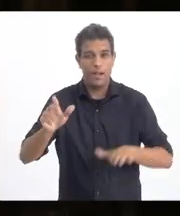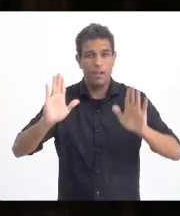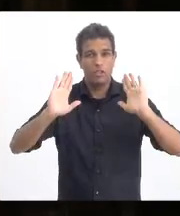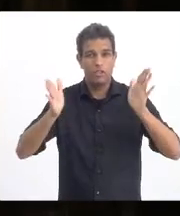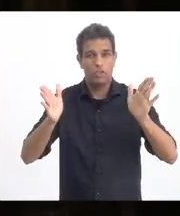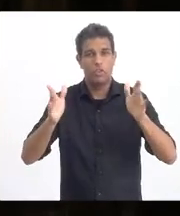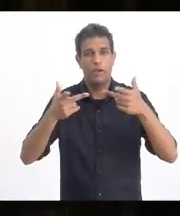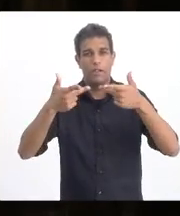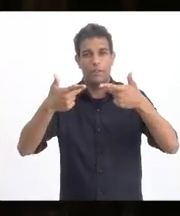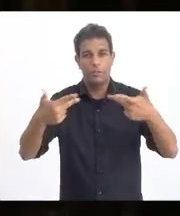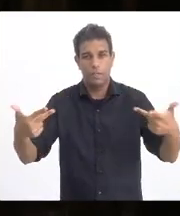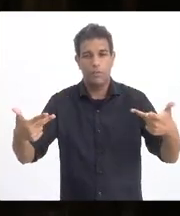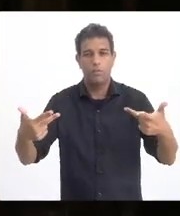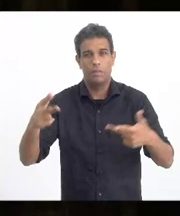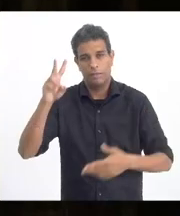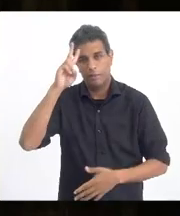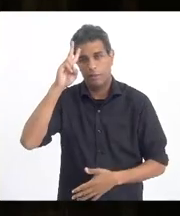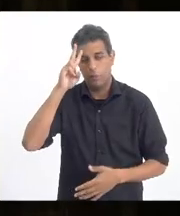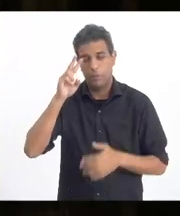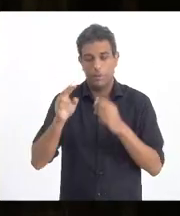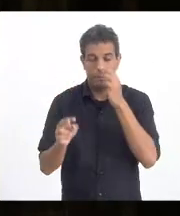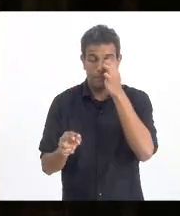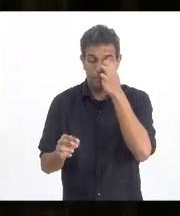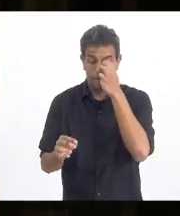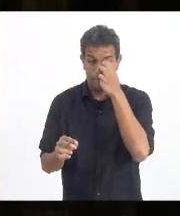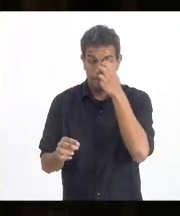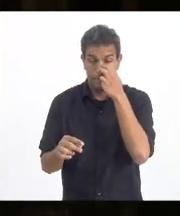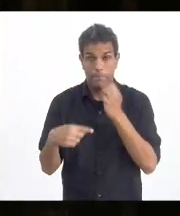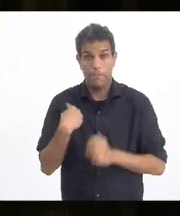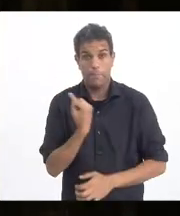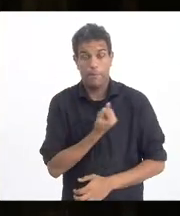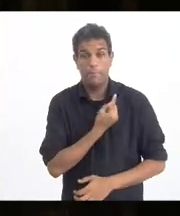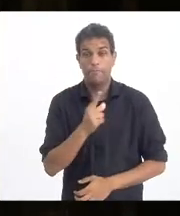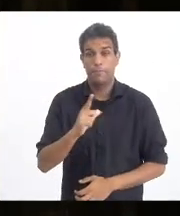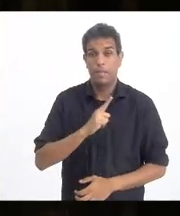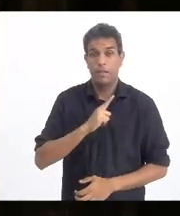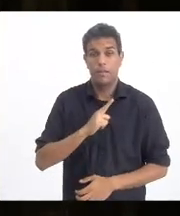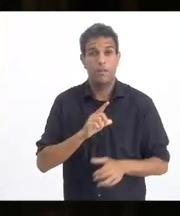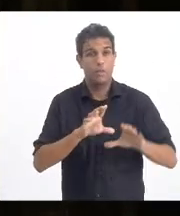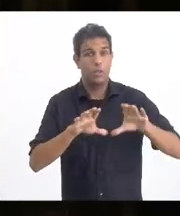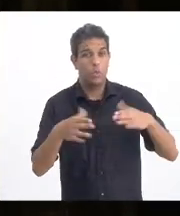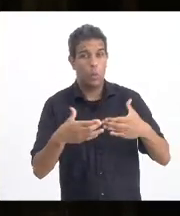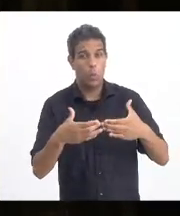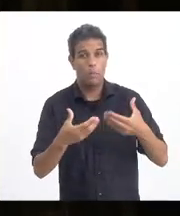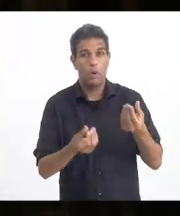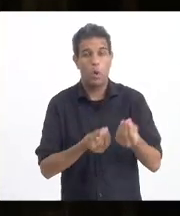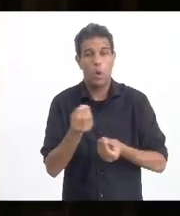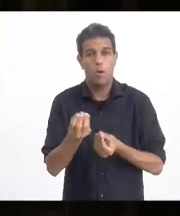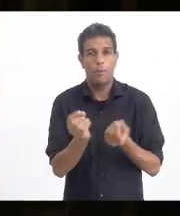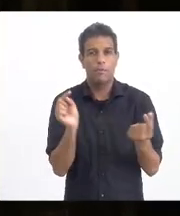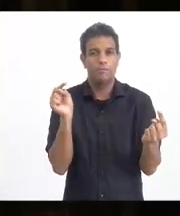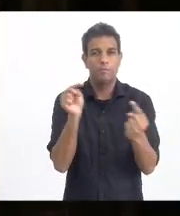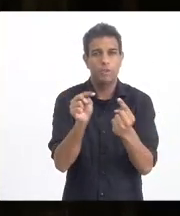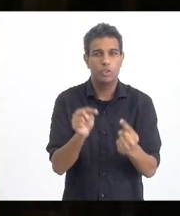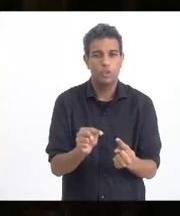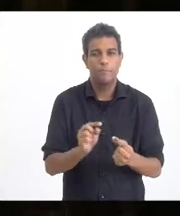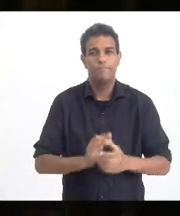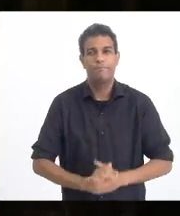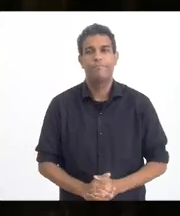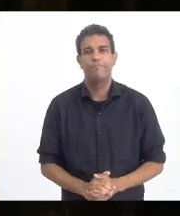Em nenhum momento, falei aqui na segunda-feira, em nenhum momento houve por parte da comissão a intenção de